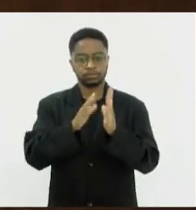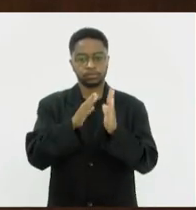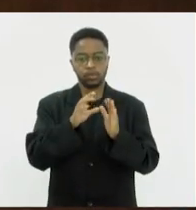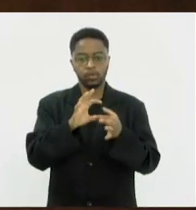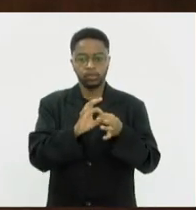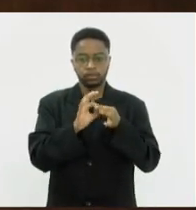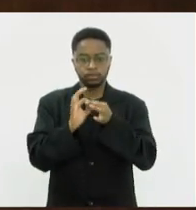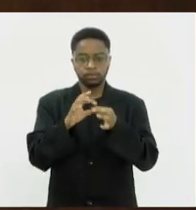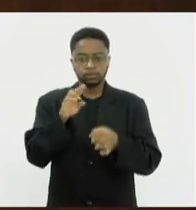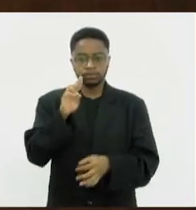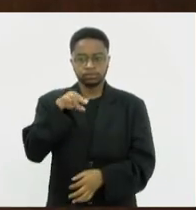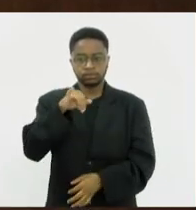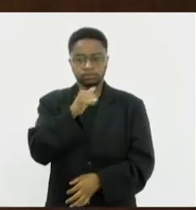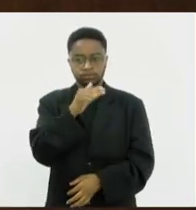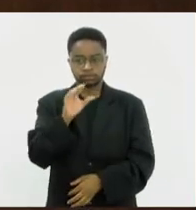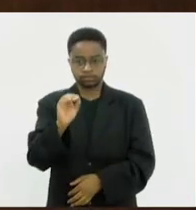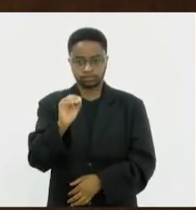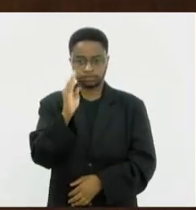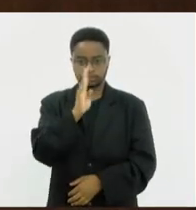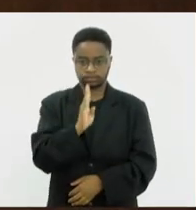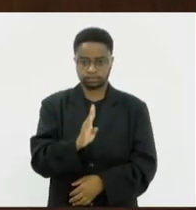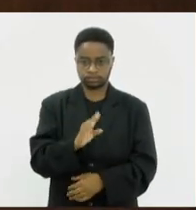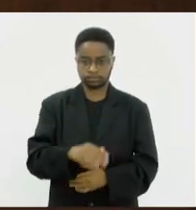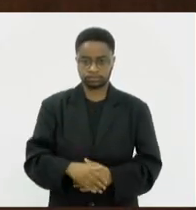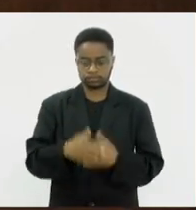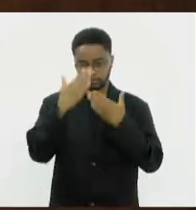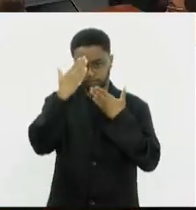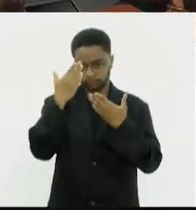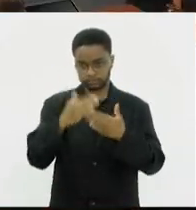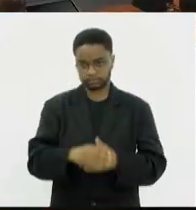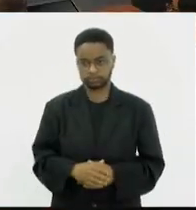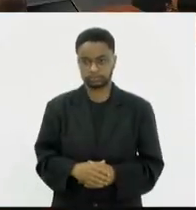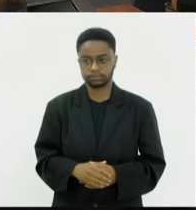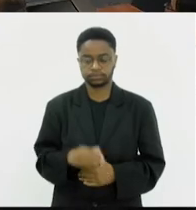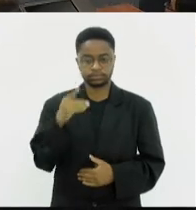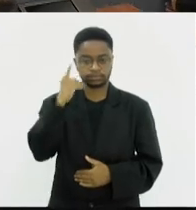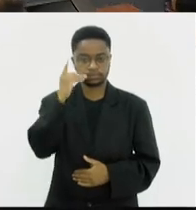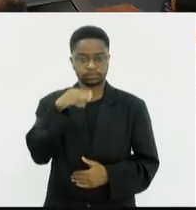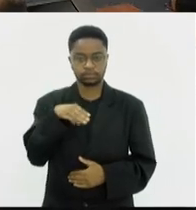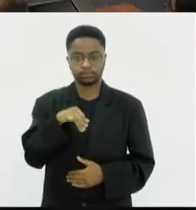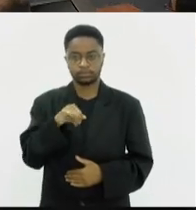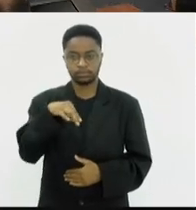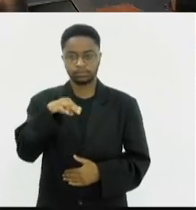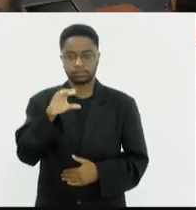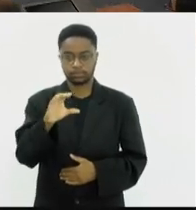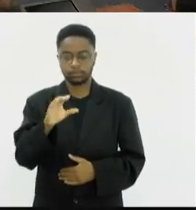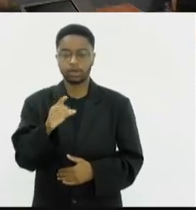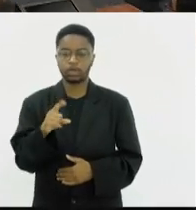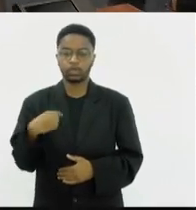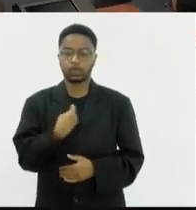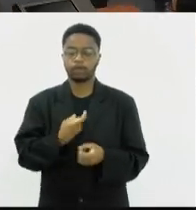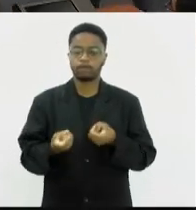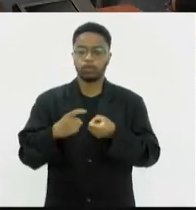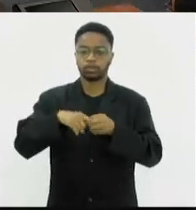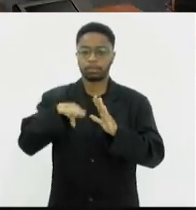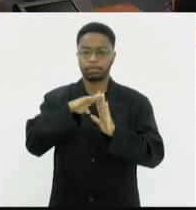falar, presidente. Muito obrigado. Obrigada, deputado. Deputado Carlos Mink, para podermos retornar à